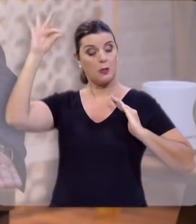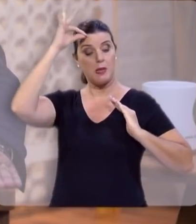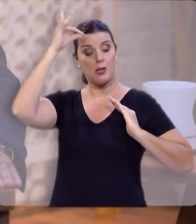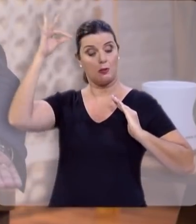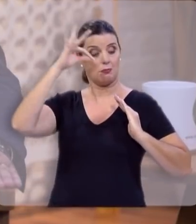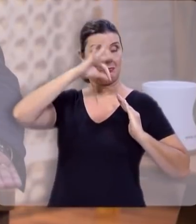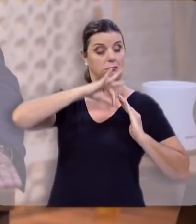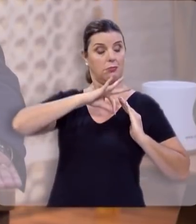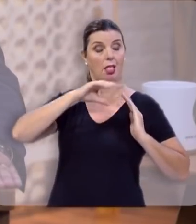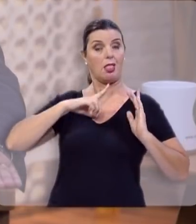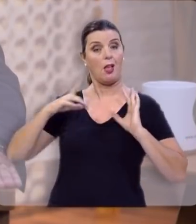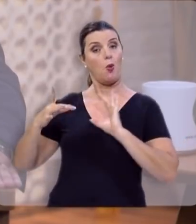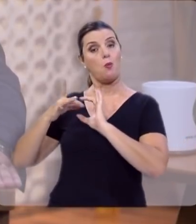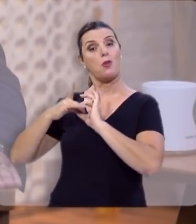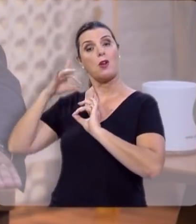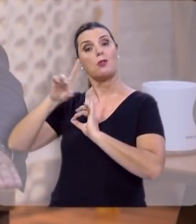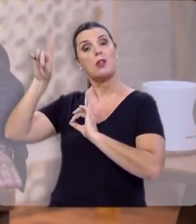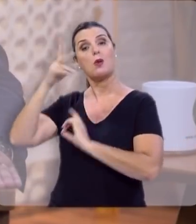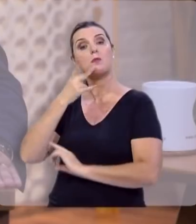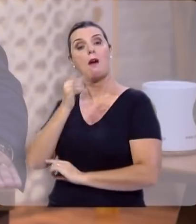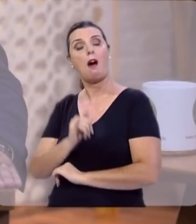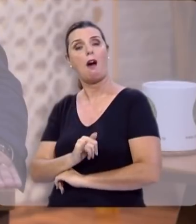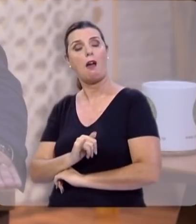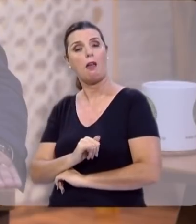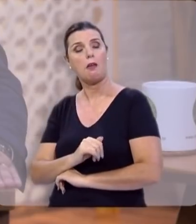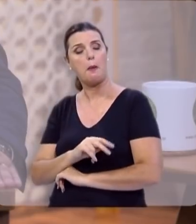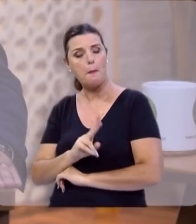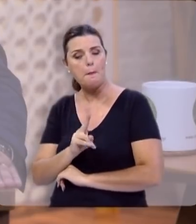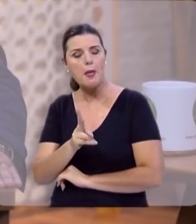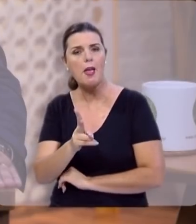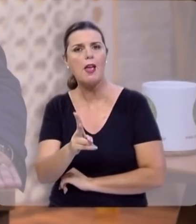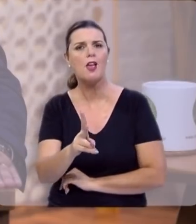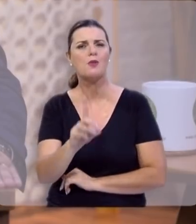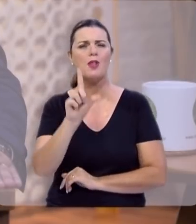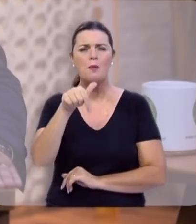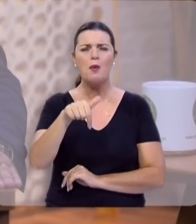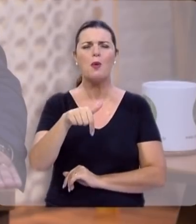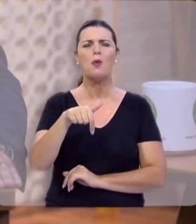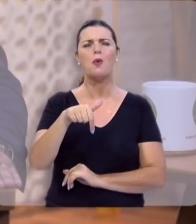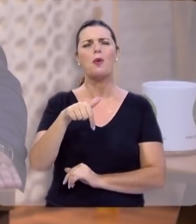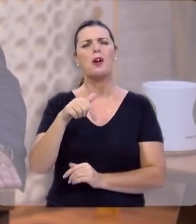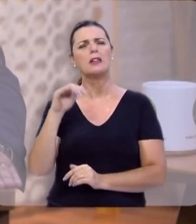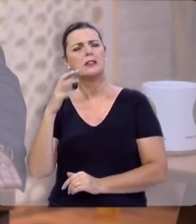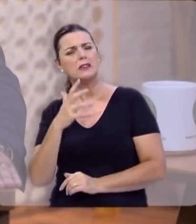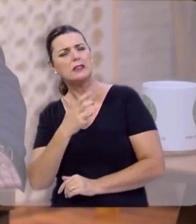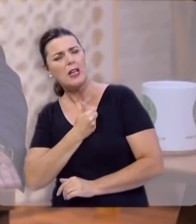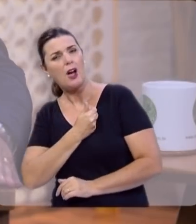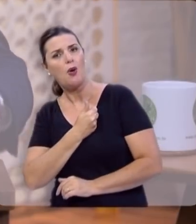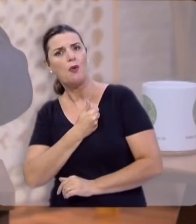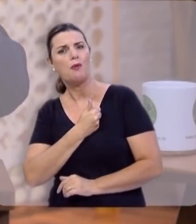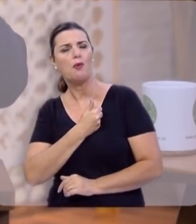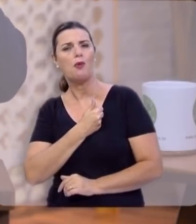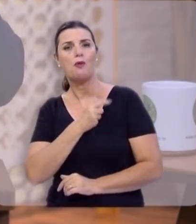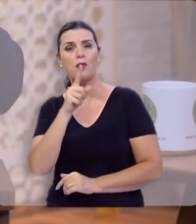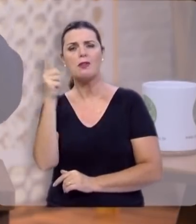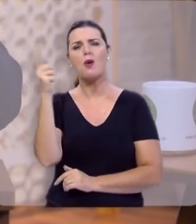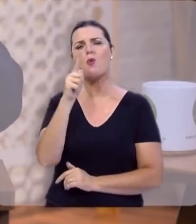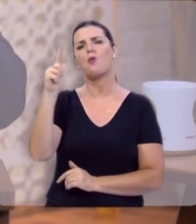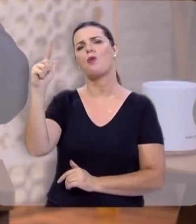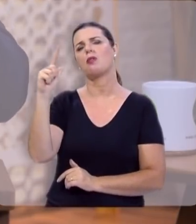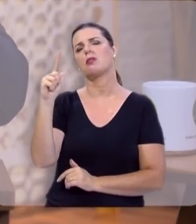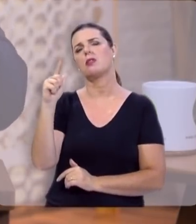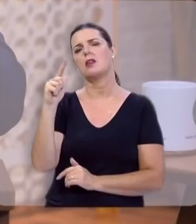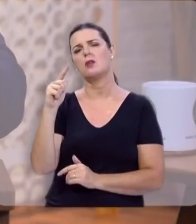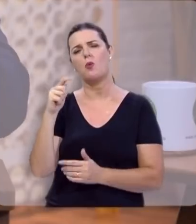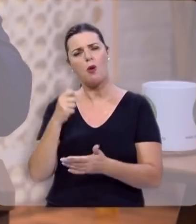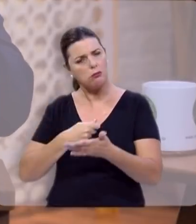terá comunhão com Deus Pai. E mesmo depois de ser salvo e se tornar habitação do Espírito Santo, você